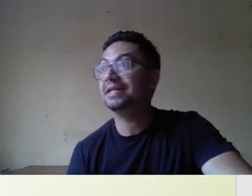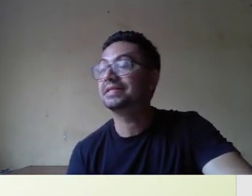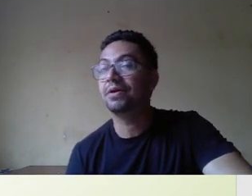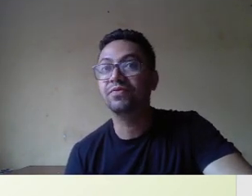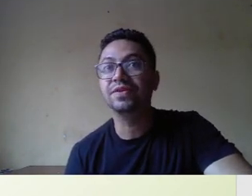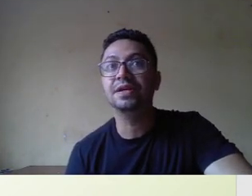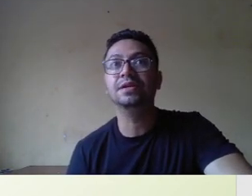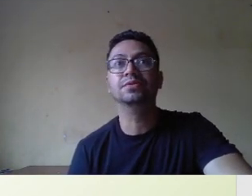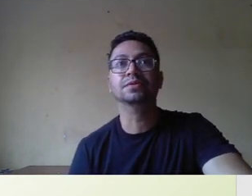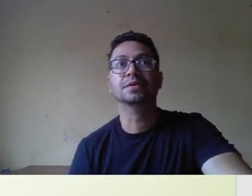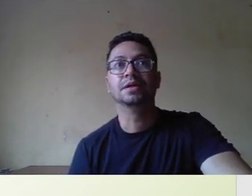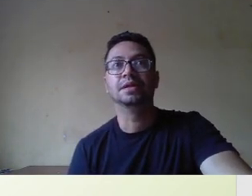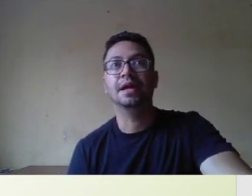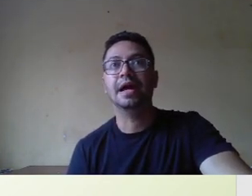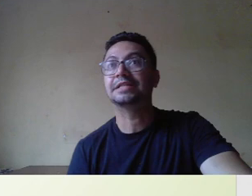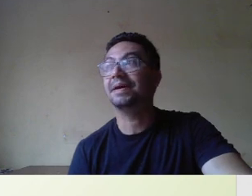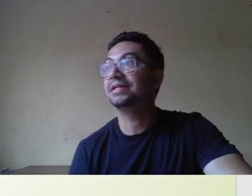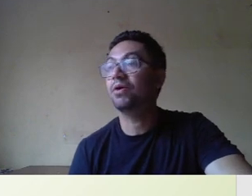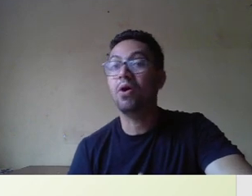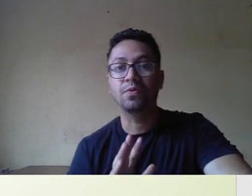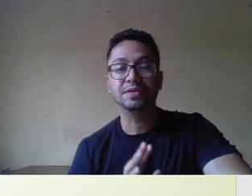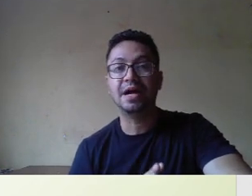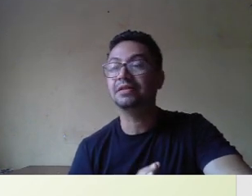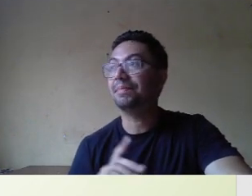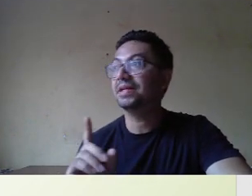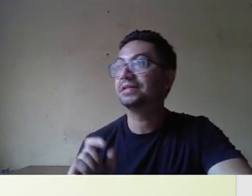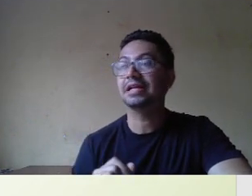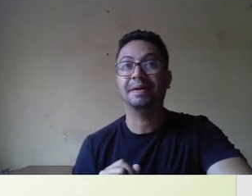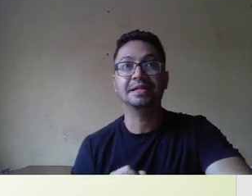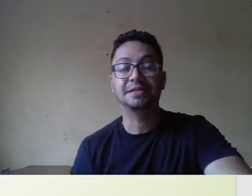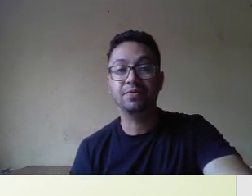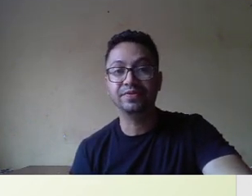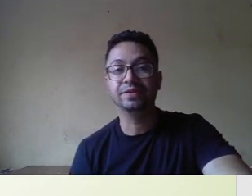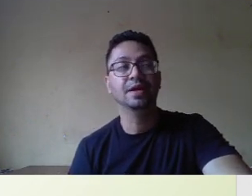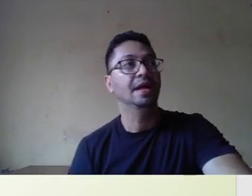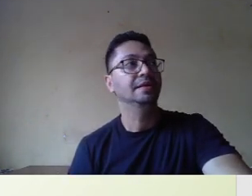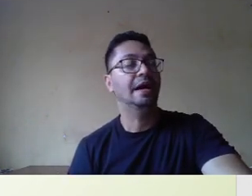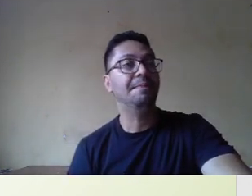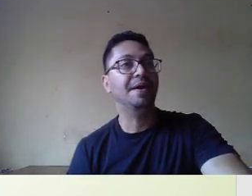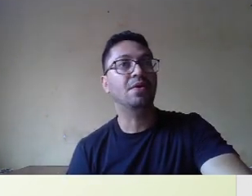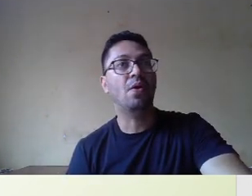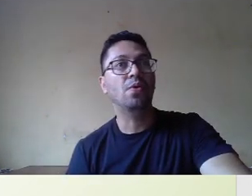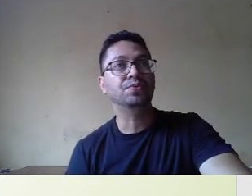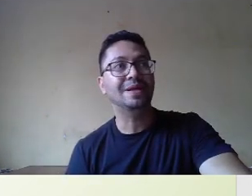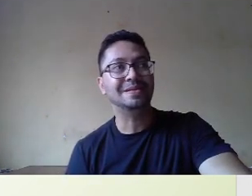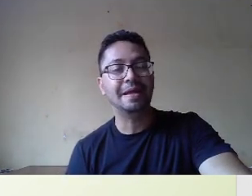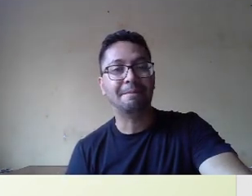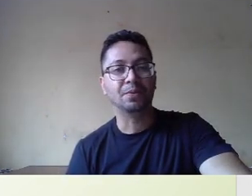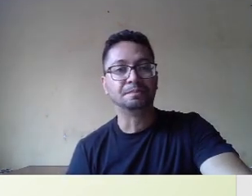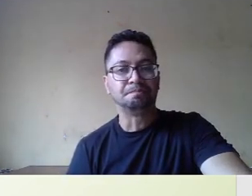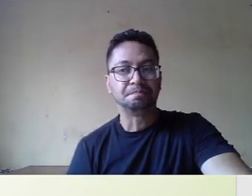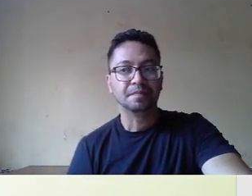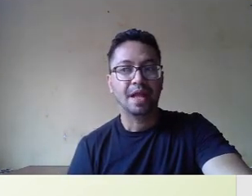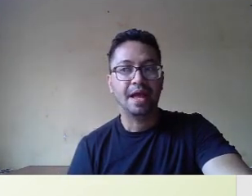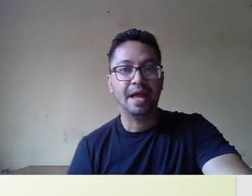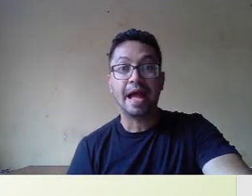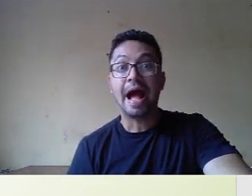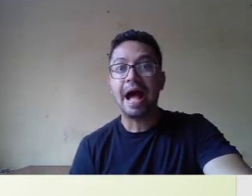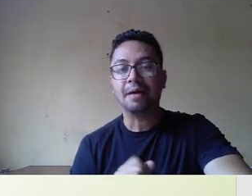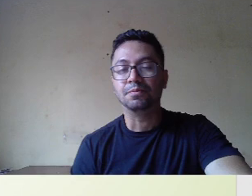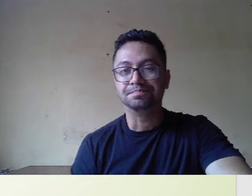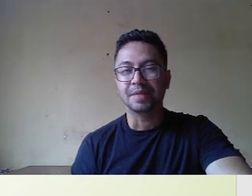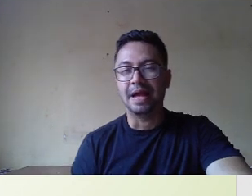as paredes têm ouvido, né? As paredes, cuidado, as paredes têm ouvido. Também, outro exemplo,